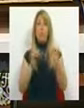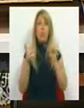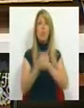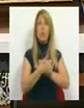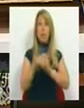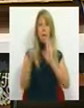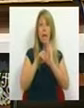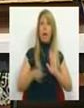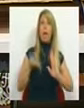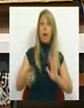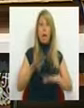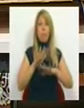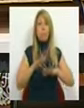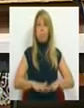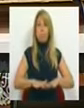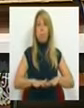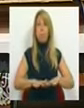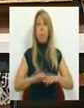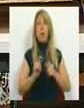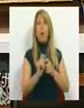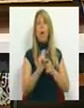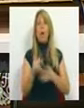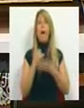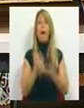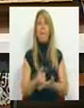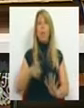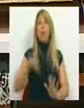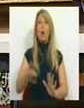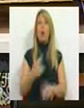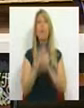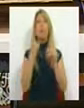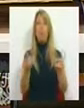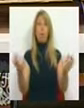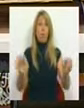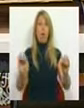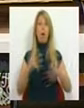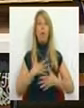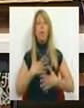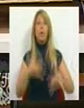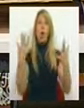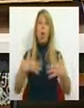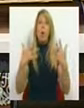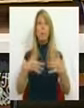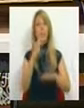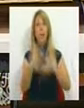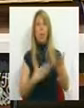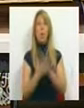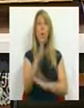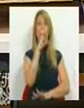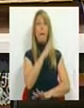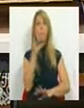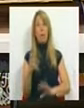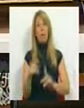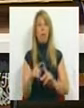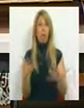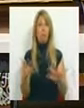a introdução de subsídio de renda, porque não têm vontade orçamental de concretizar aquilo que o anterior governo deliberou. Muito bem.